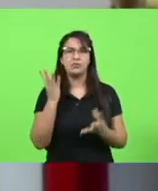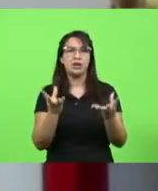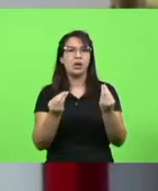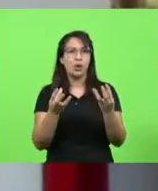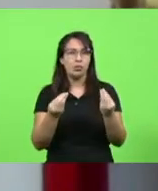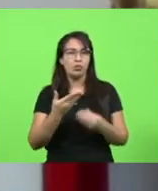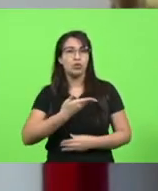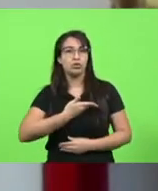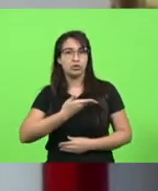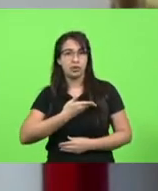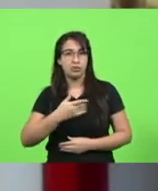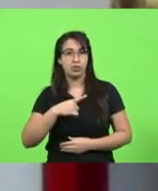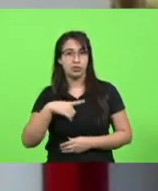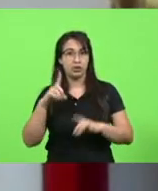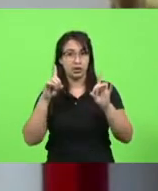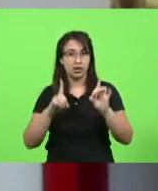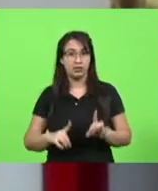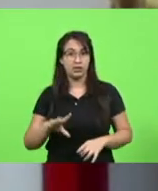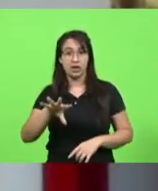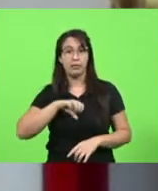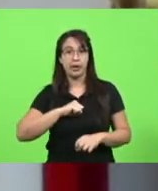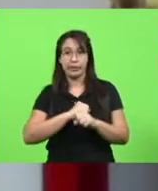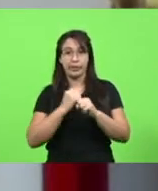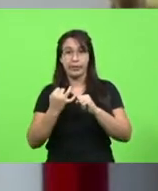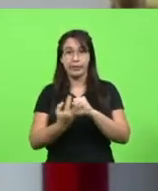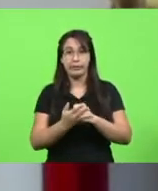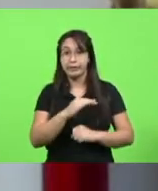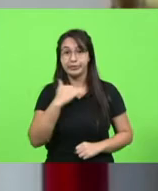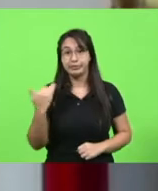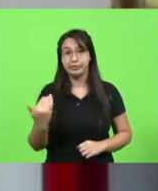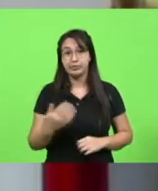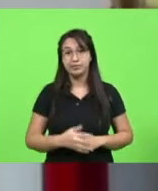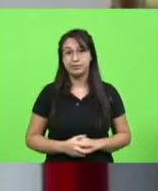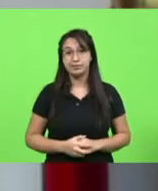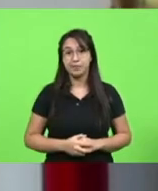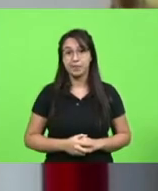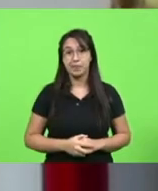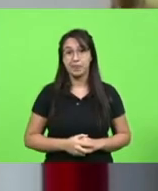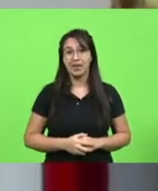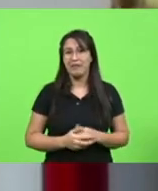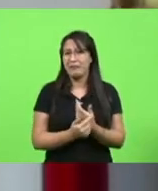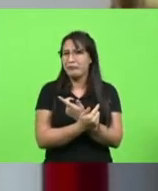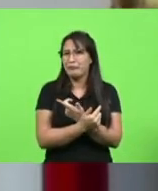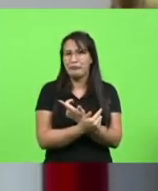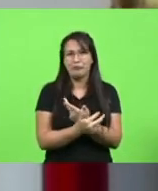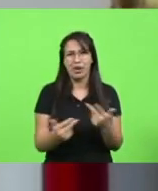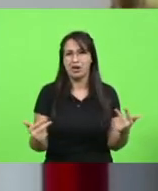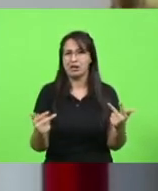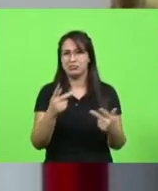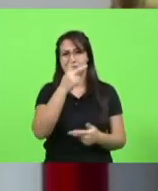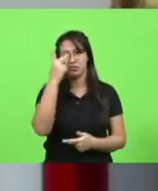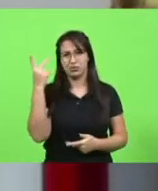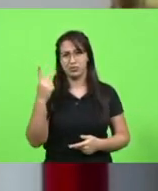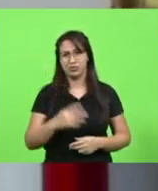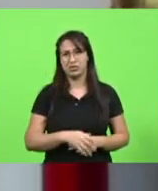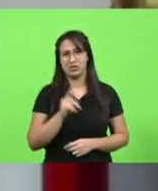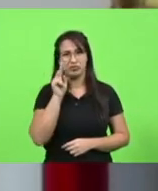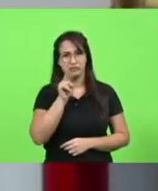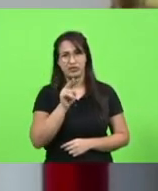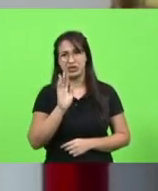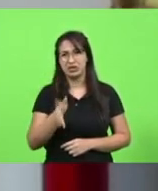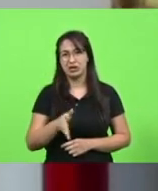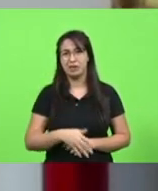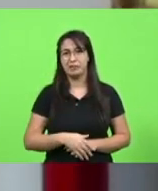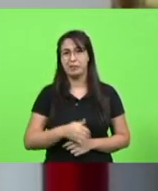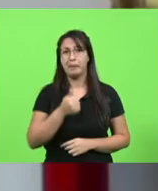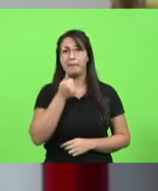com deficiência que pegaram Covid e morreram. Eu tive várias pessoas nesse sentido. Aí quando você vê assim, uma mãe que tem